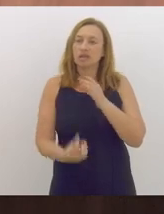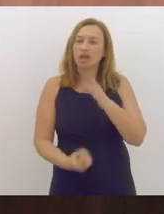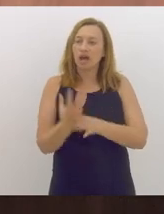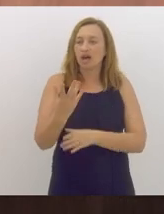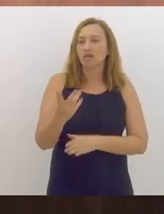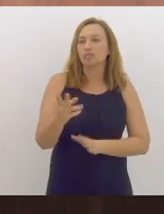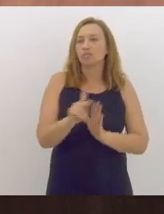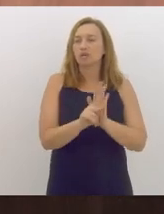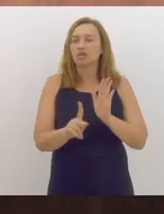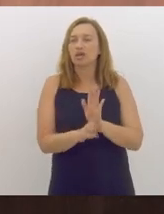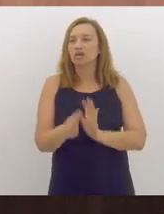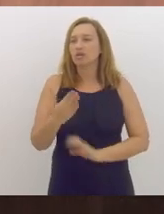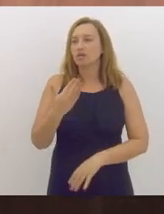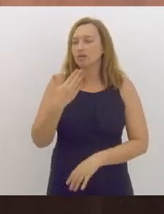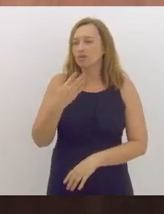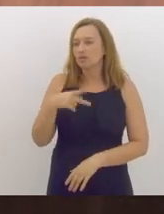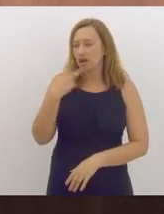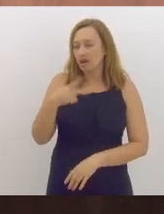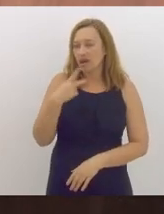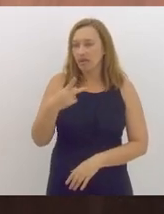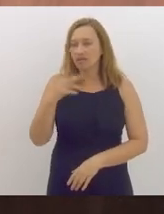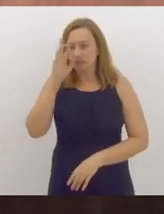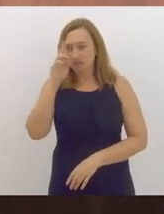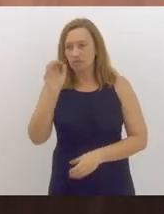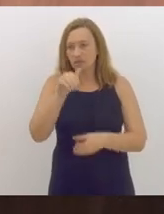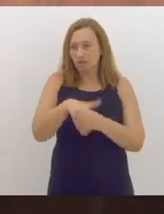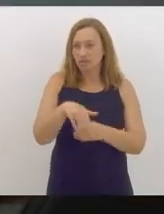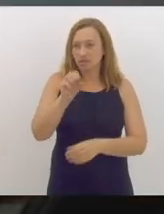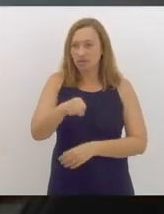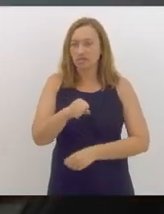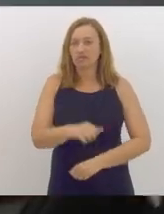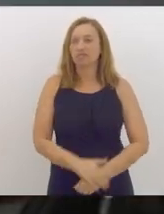meu parecer, senhor presidente, é favorável.